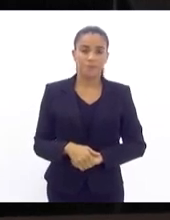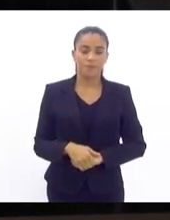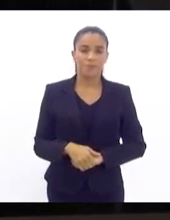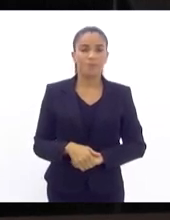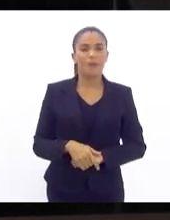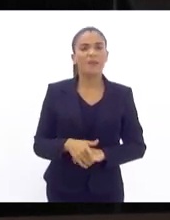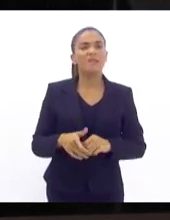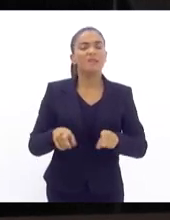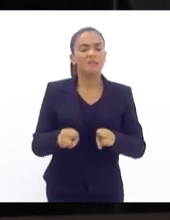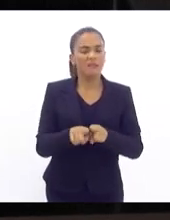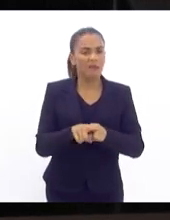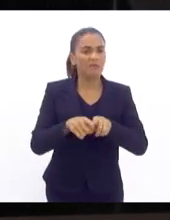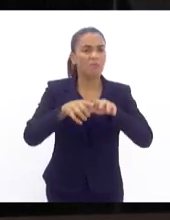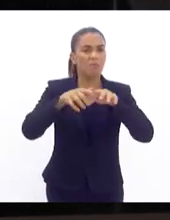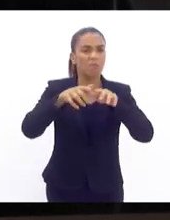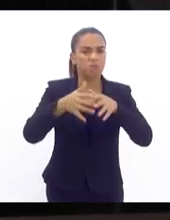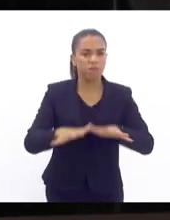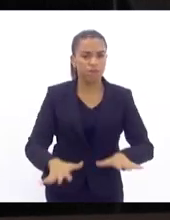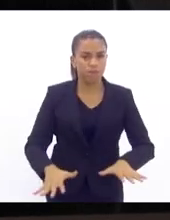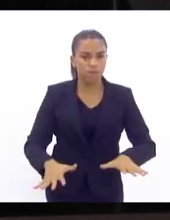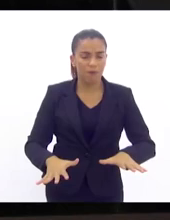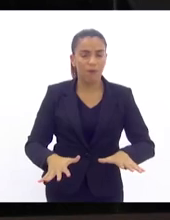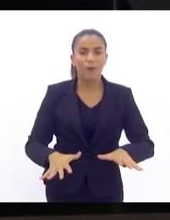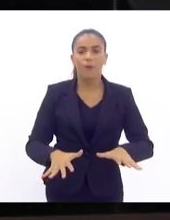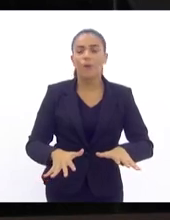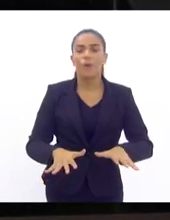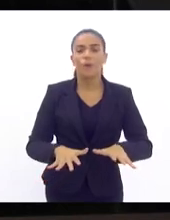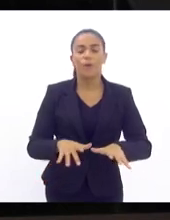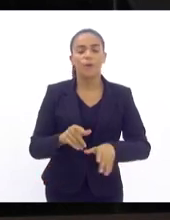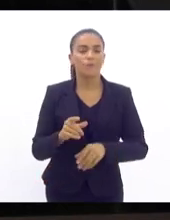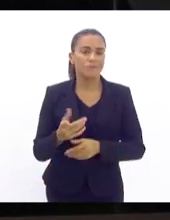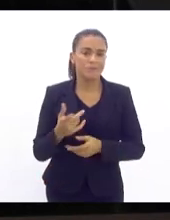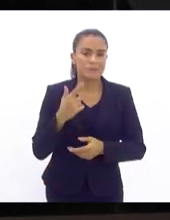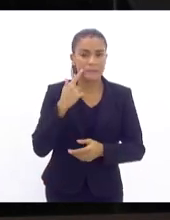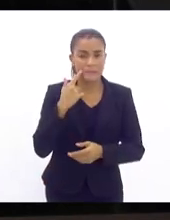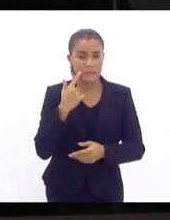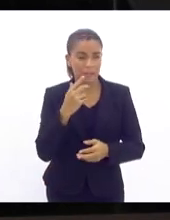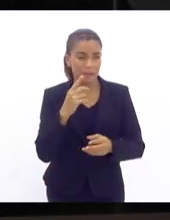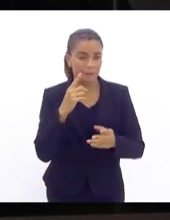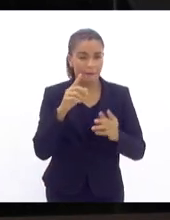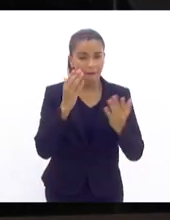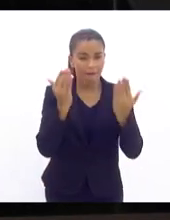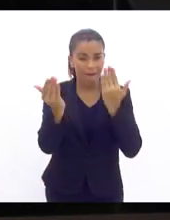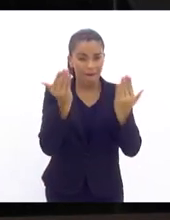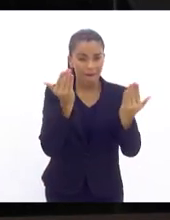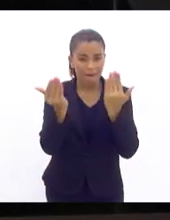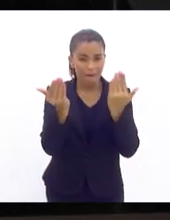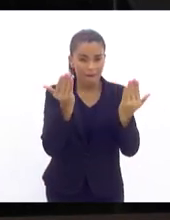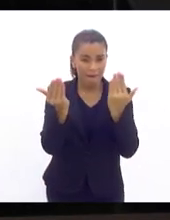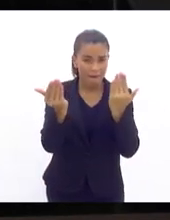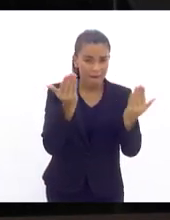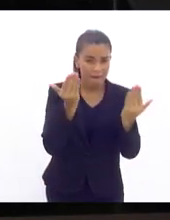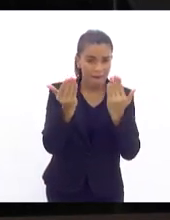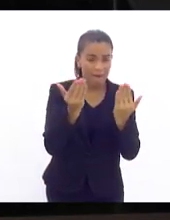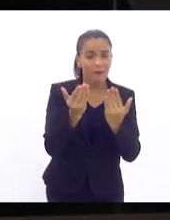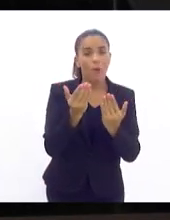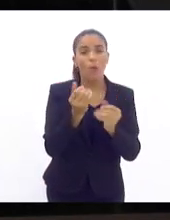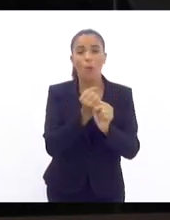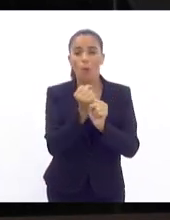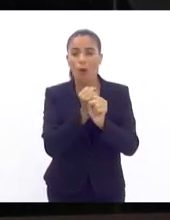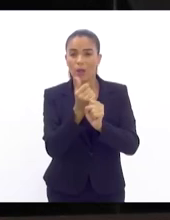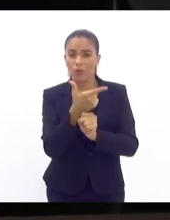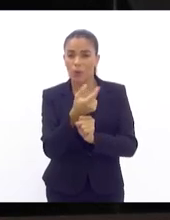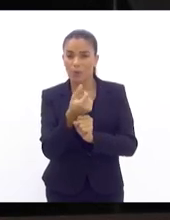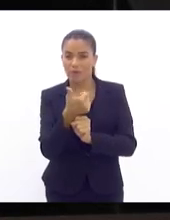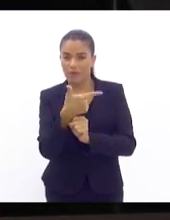houve uma queda muito grande, tomando como referência o ano de